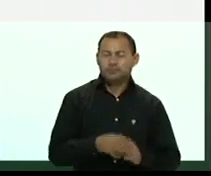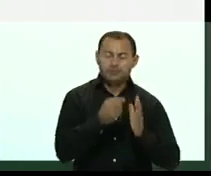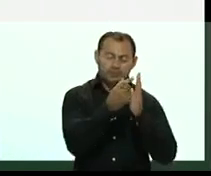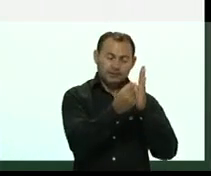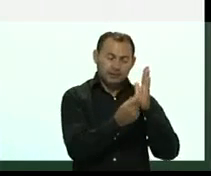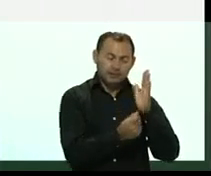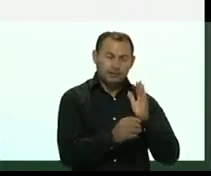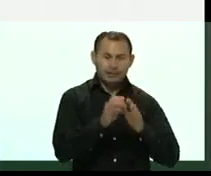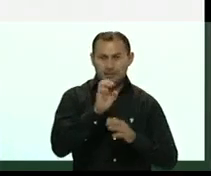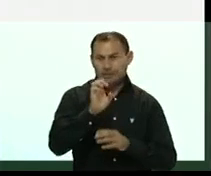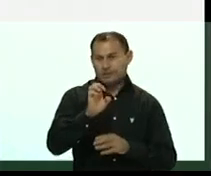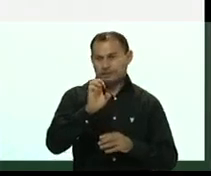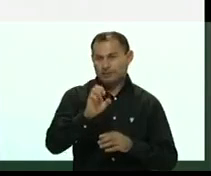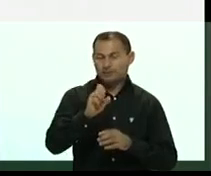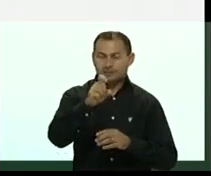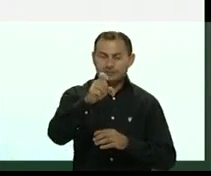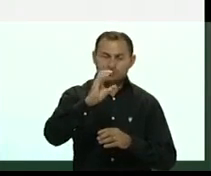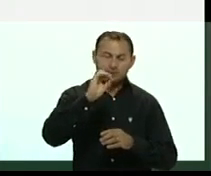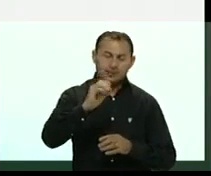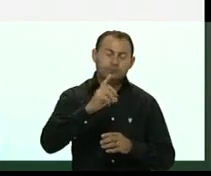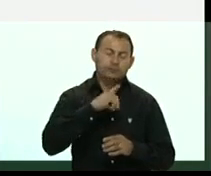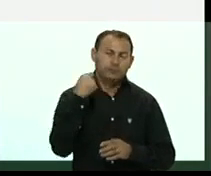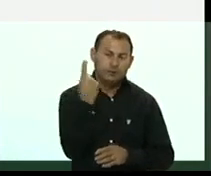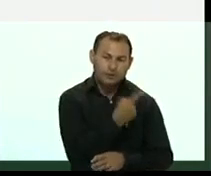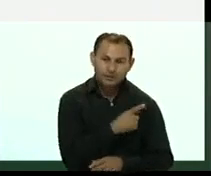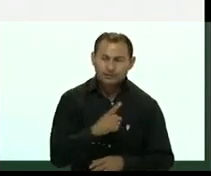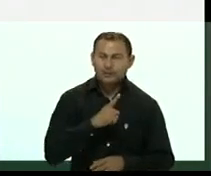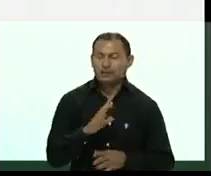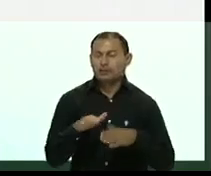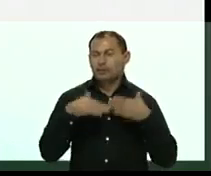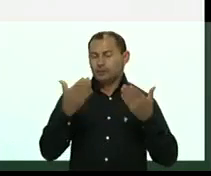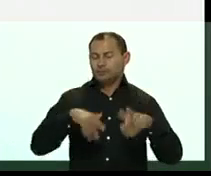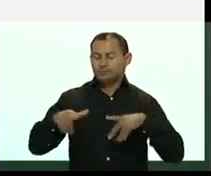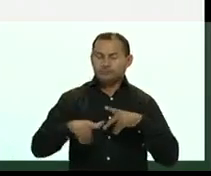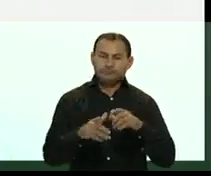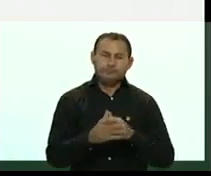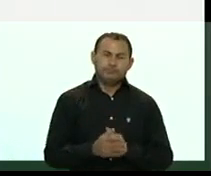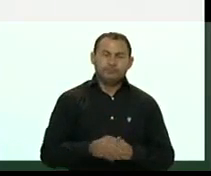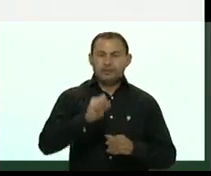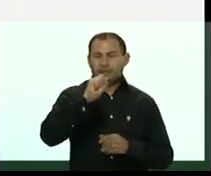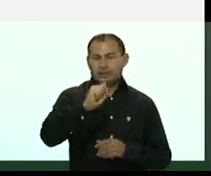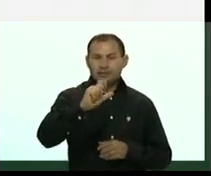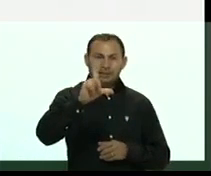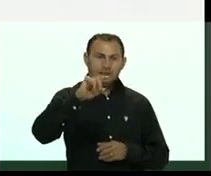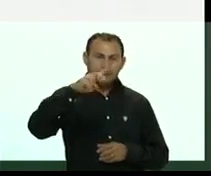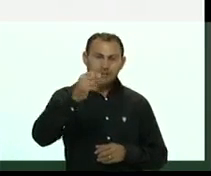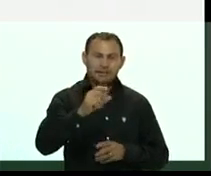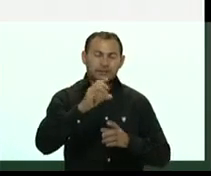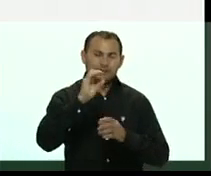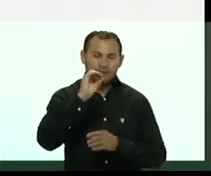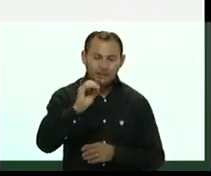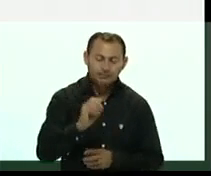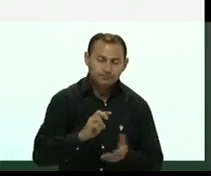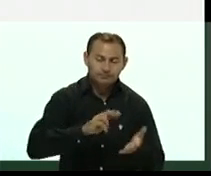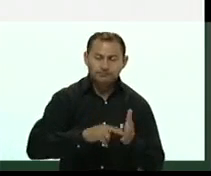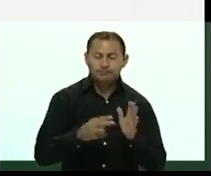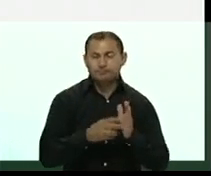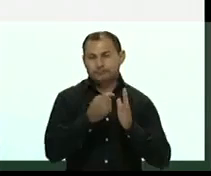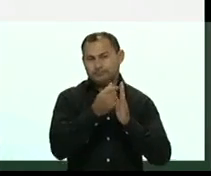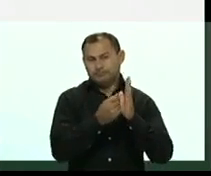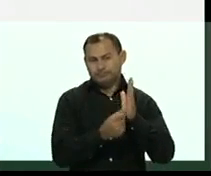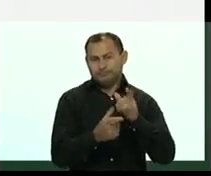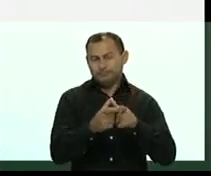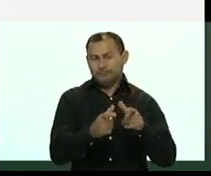taxa desse S0 aí que nós temos, né? Quando a gente trabalha com esse S'0, quer dizer que é a taxa de